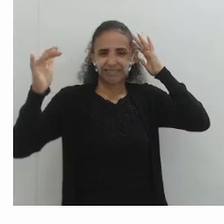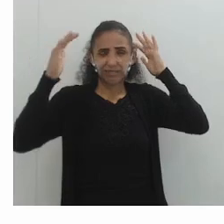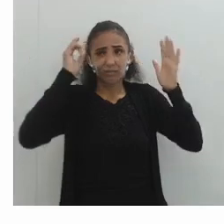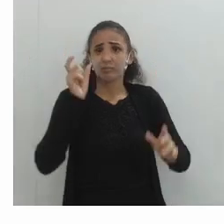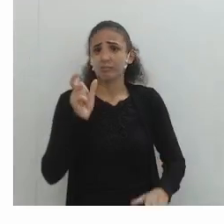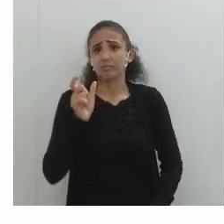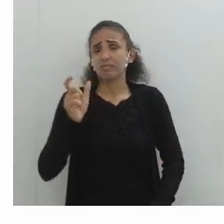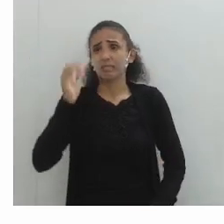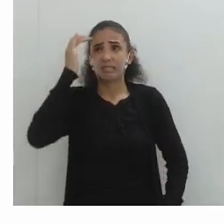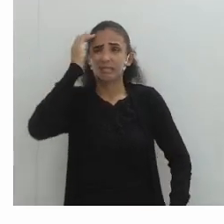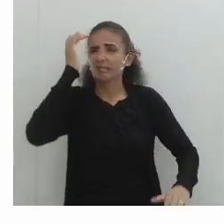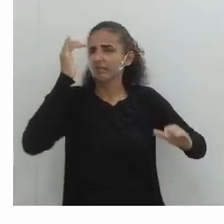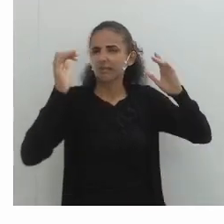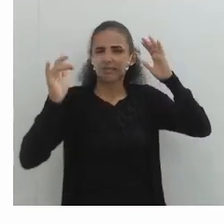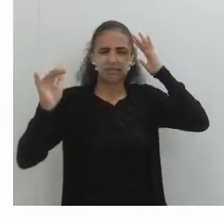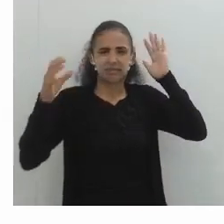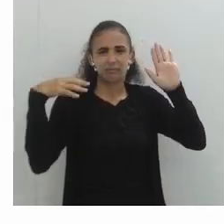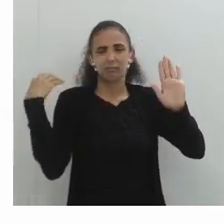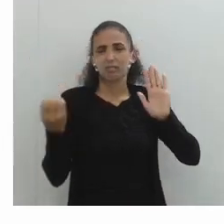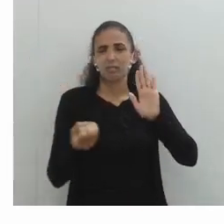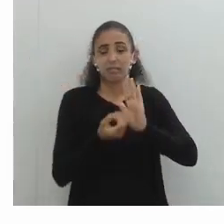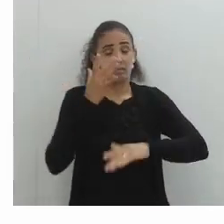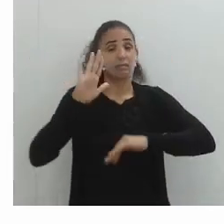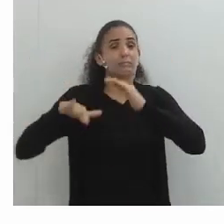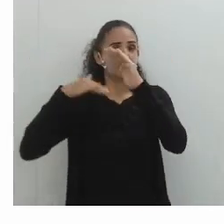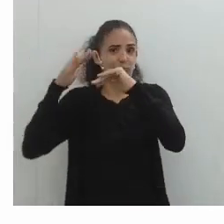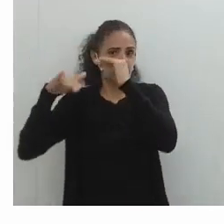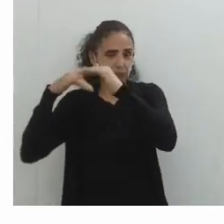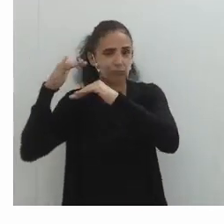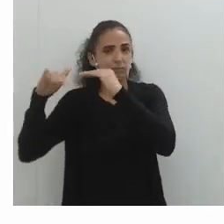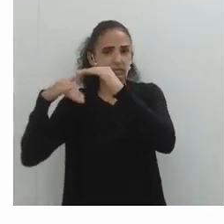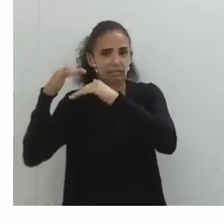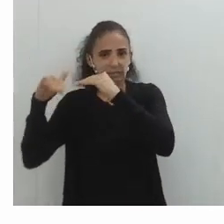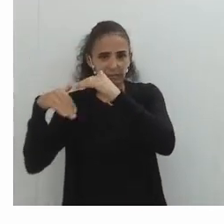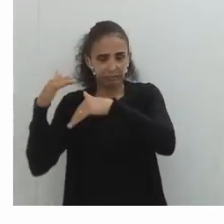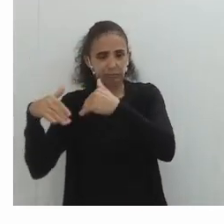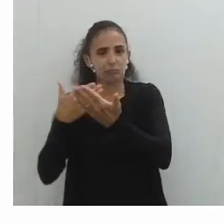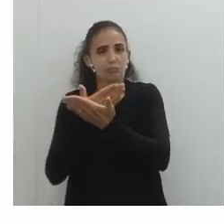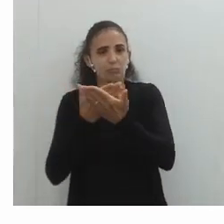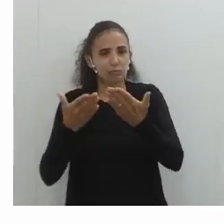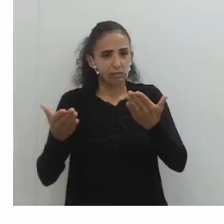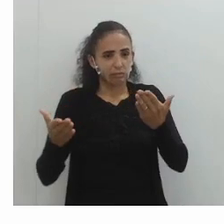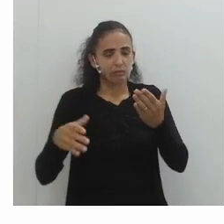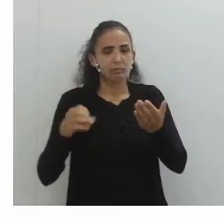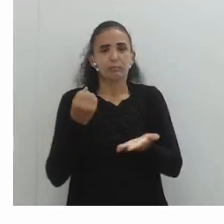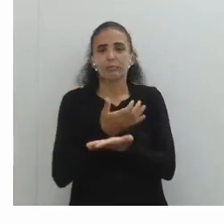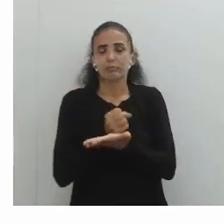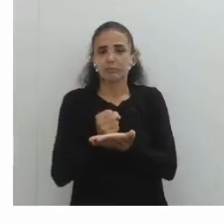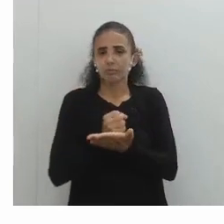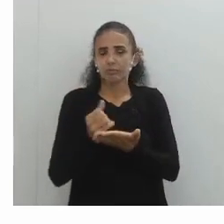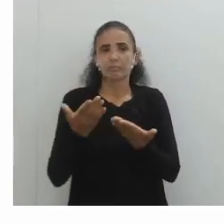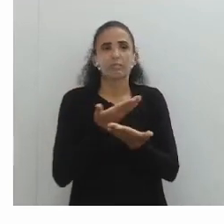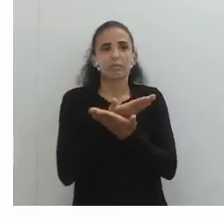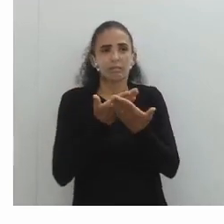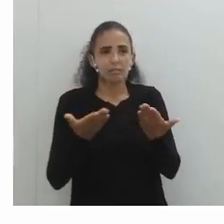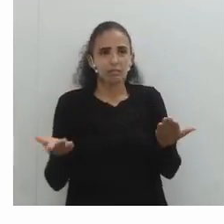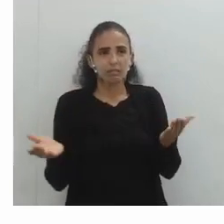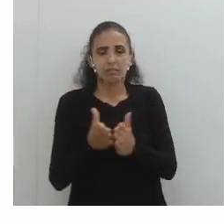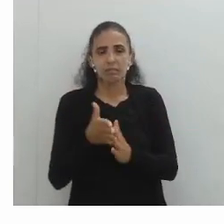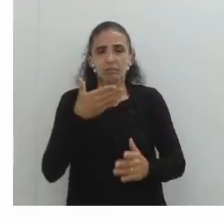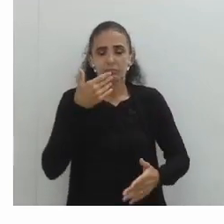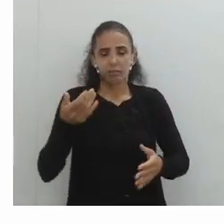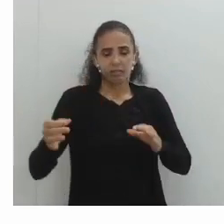seria imaginativa, de criação, do processo criativo. Isso já é inerente do jogo, que é lúdico. Por último,